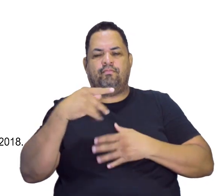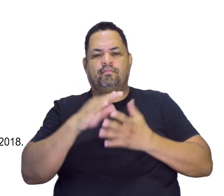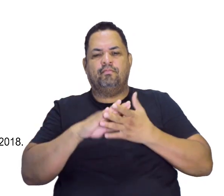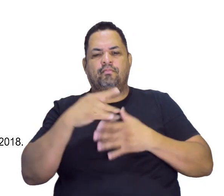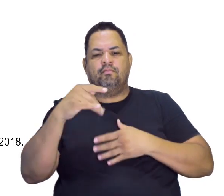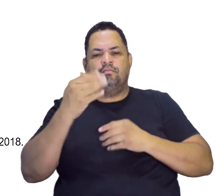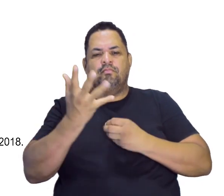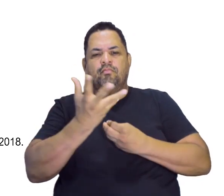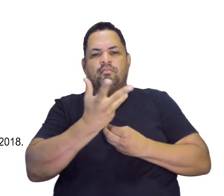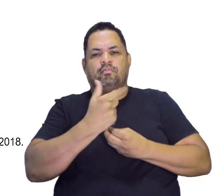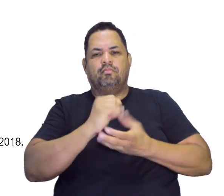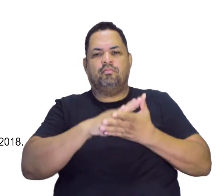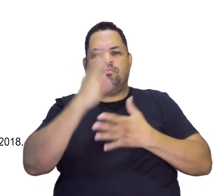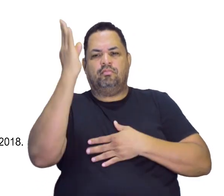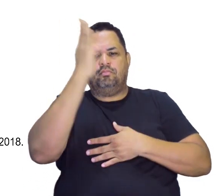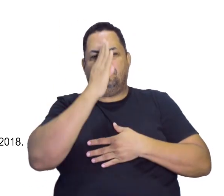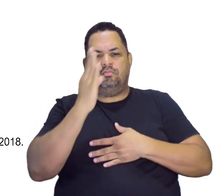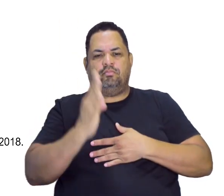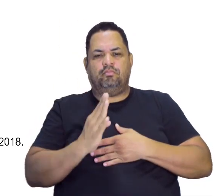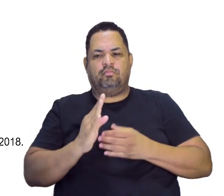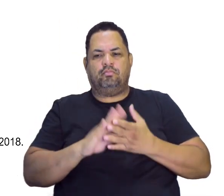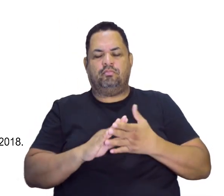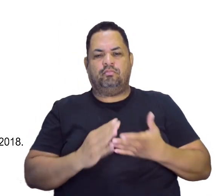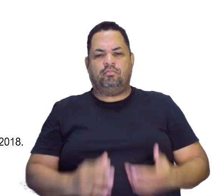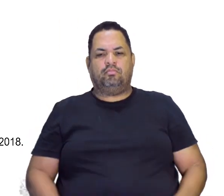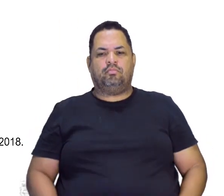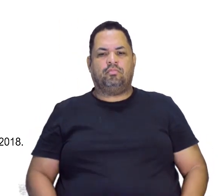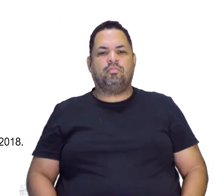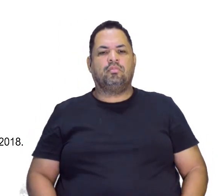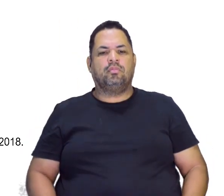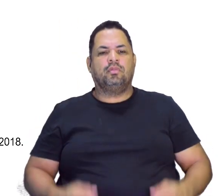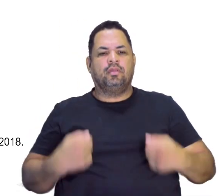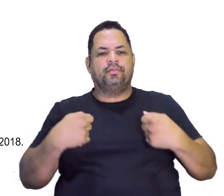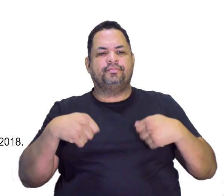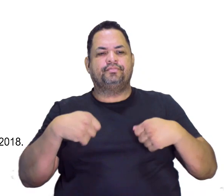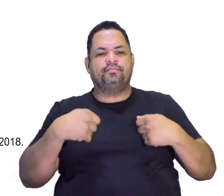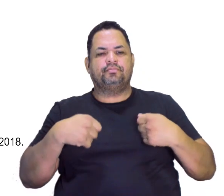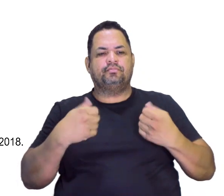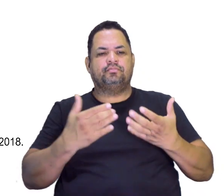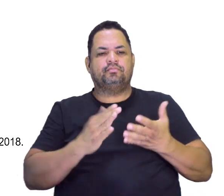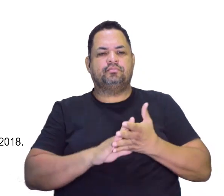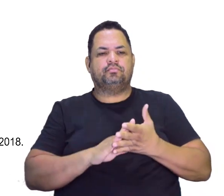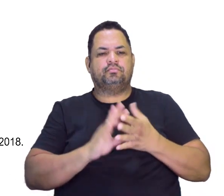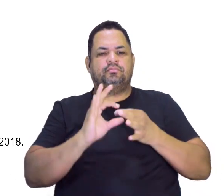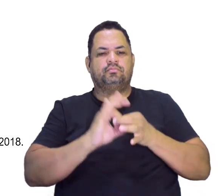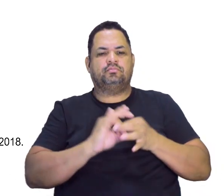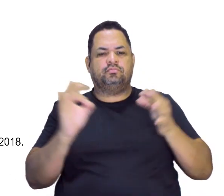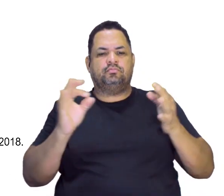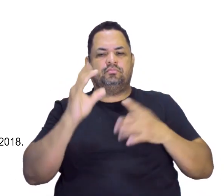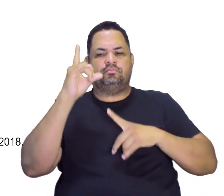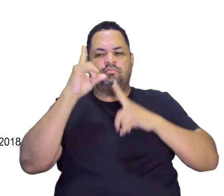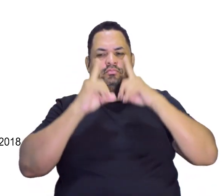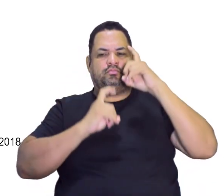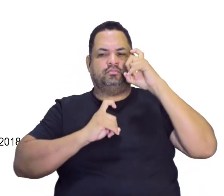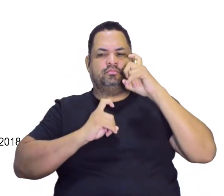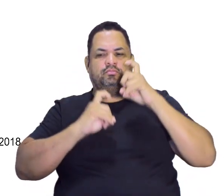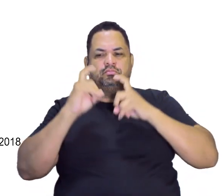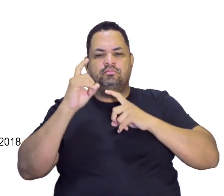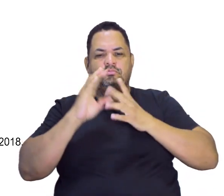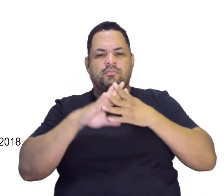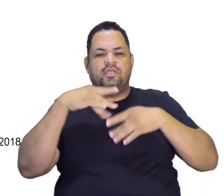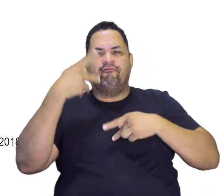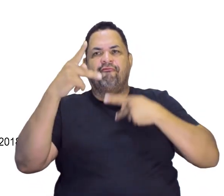arte brasileira E aí para isso também era necessário uma grande liberdade de